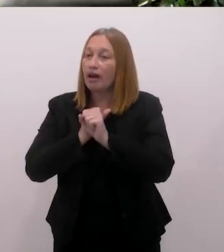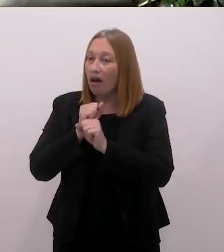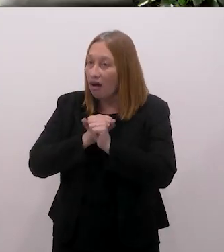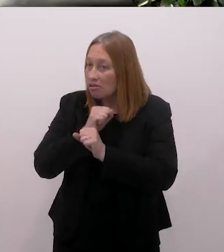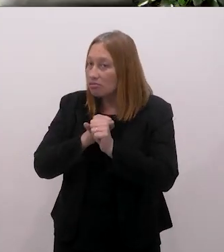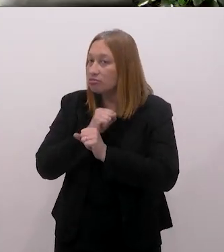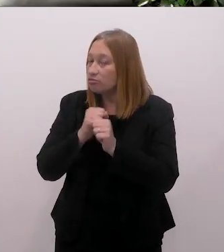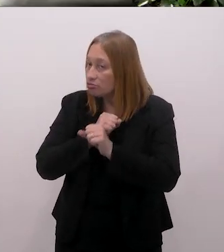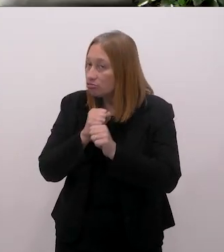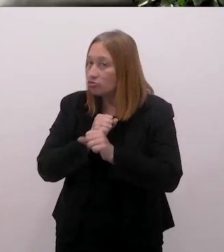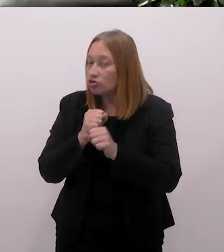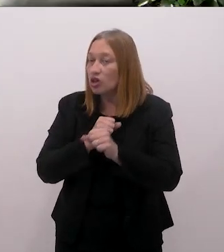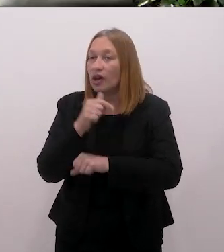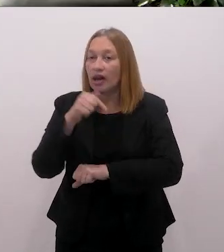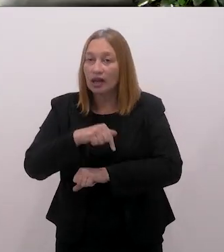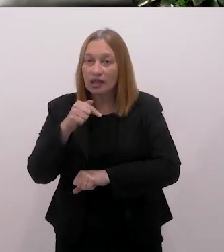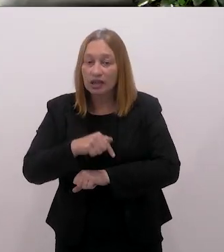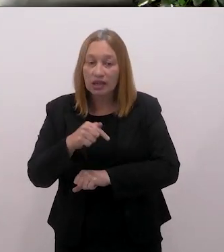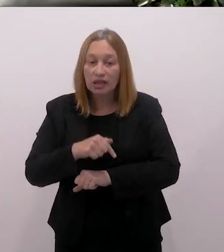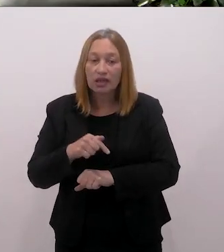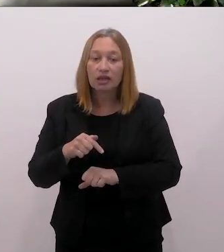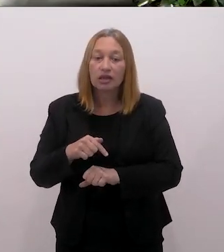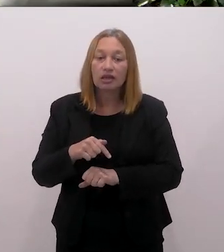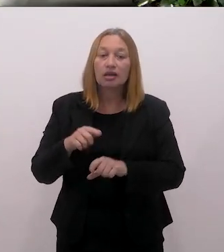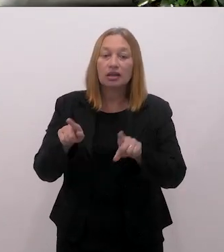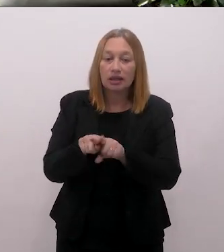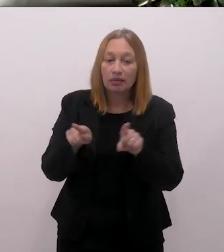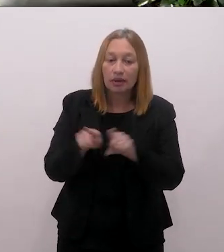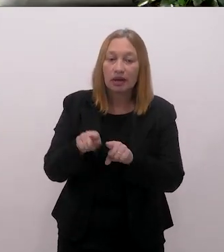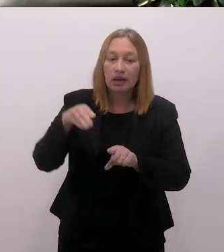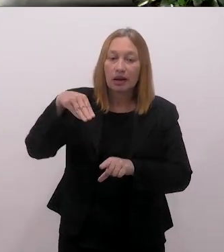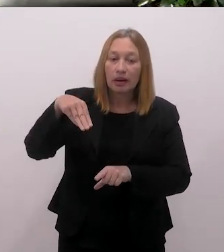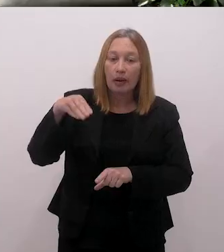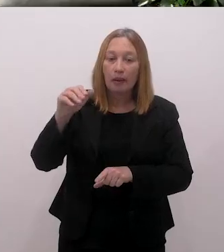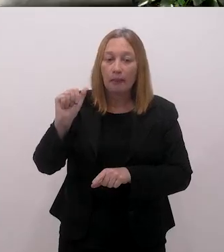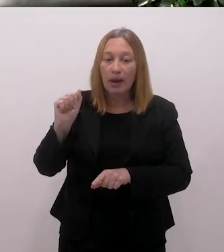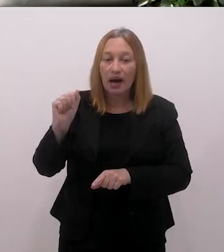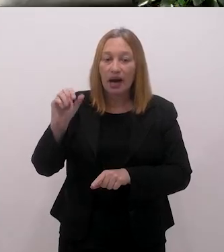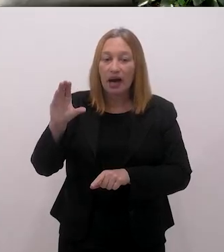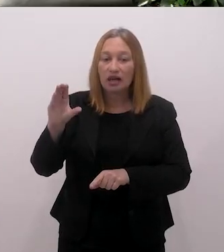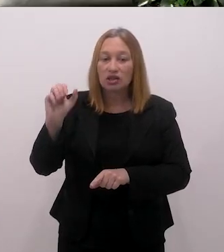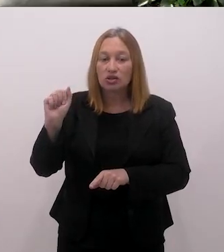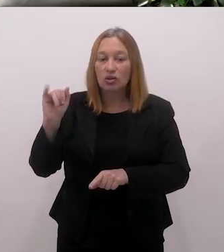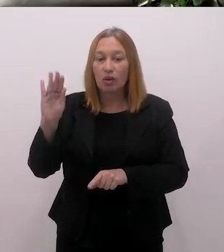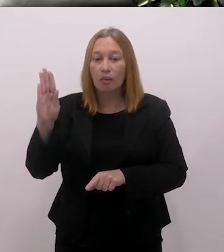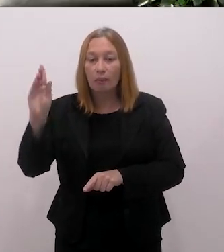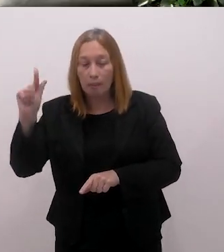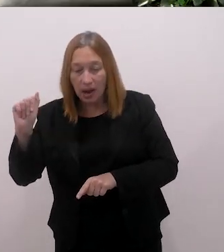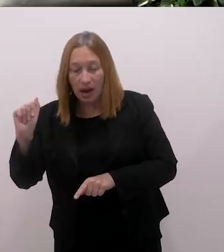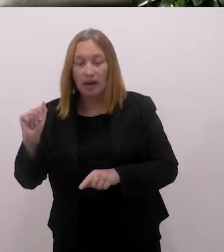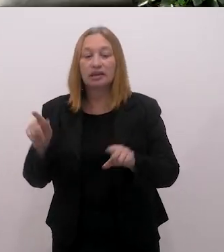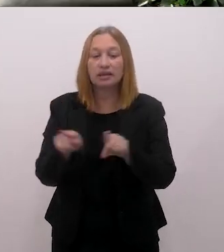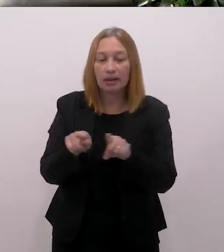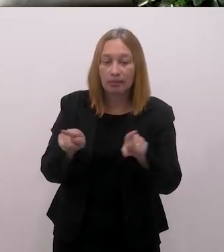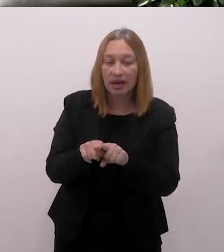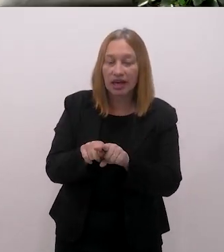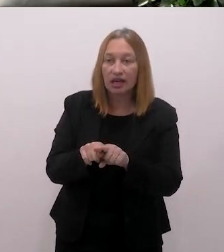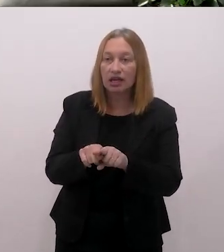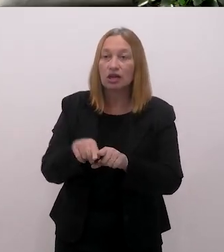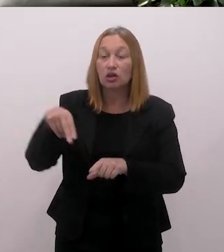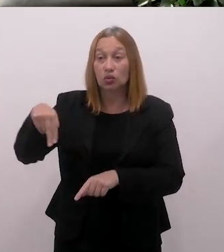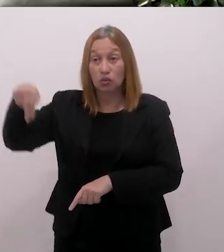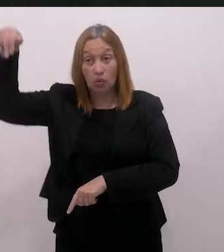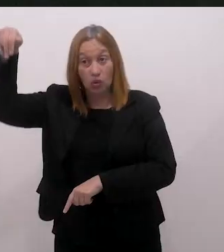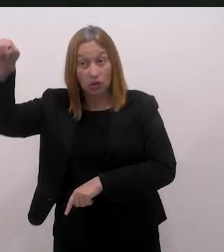tem muito tempo aqui, também maniçoba. A maniçoba, só que lá que é com outro nome, né? Então a